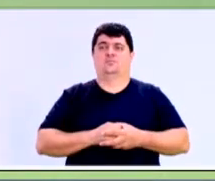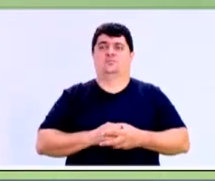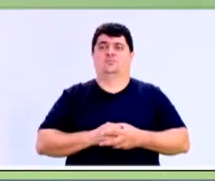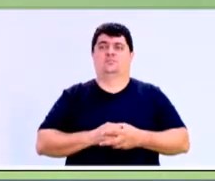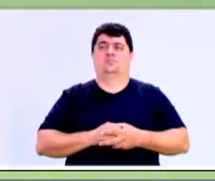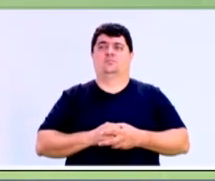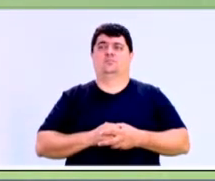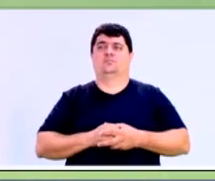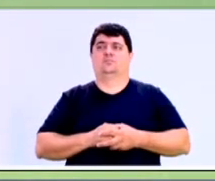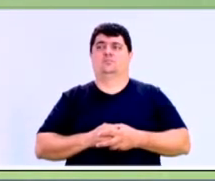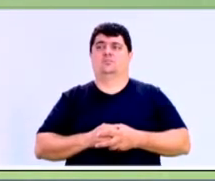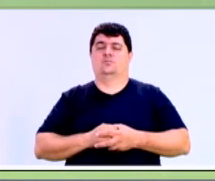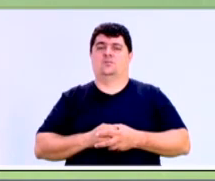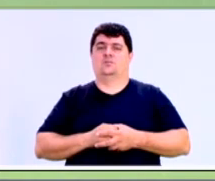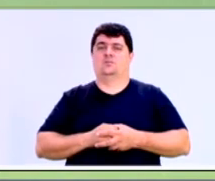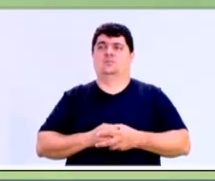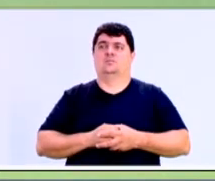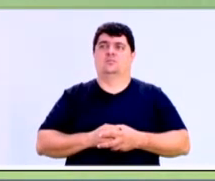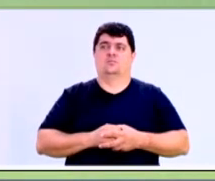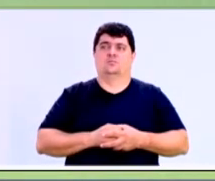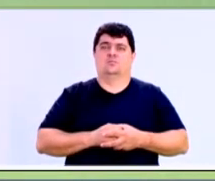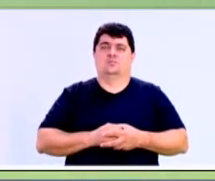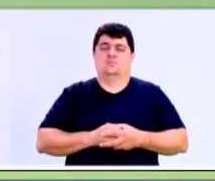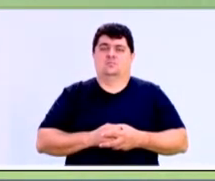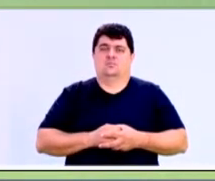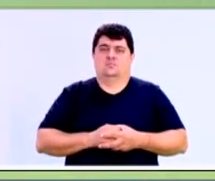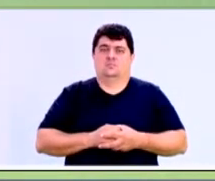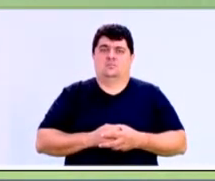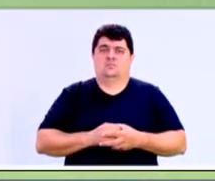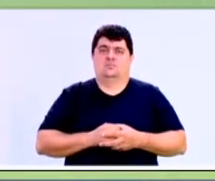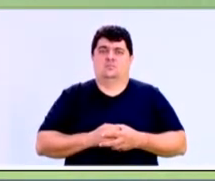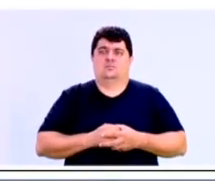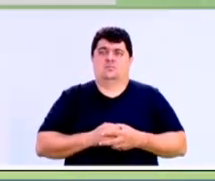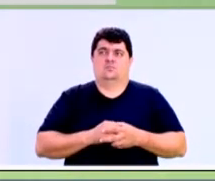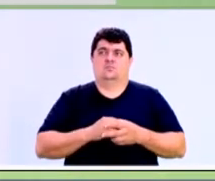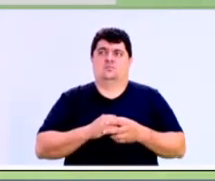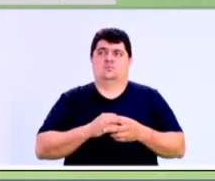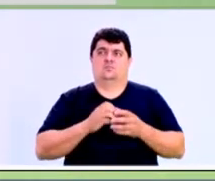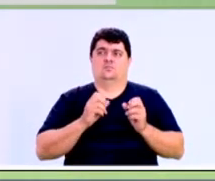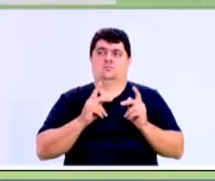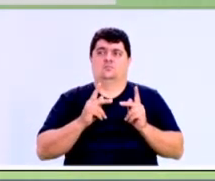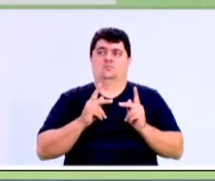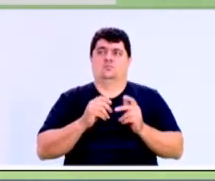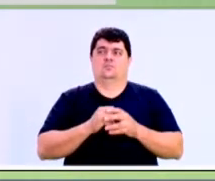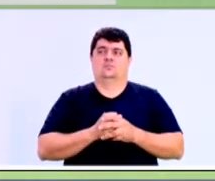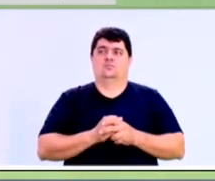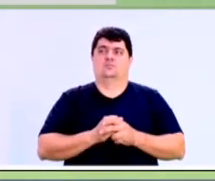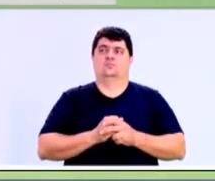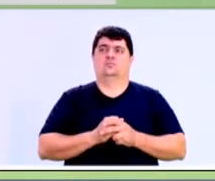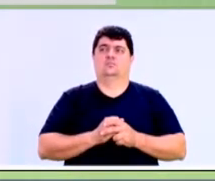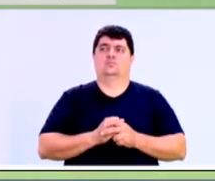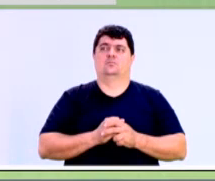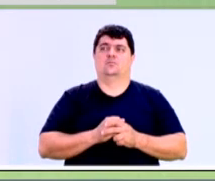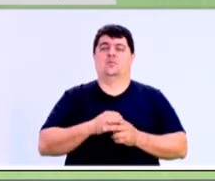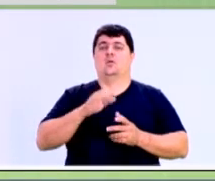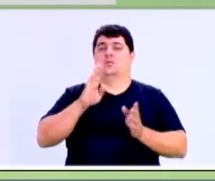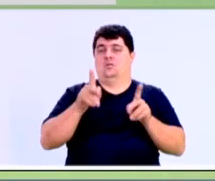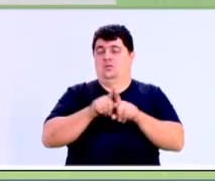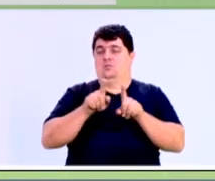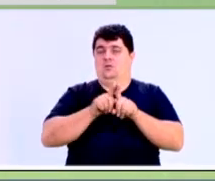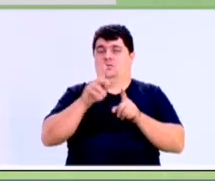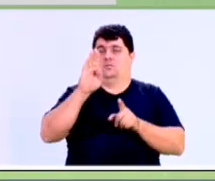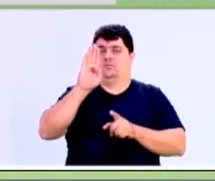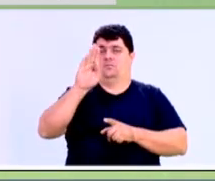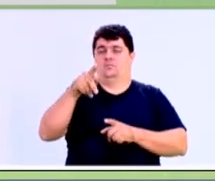Então é meio que indiferente fazer de qualquer ponto, beleza? Ok, a gente vai usar o balanço